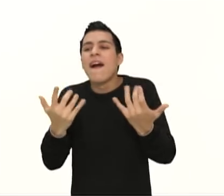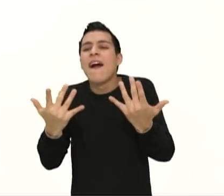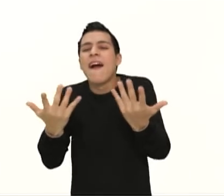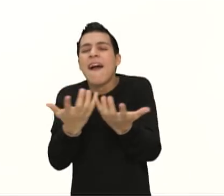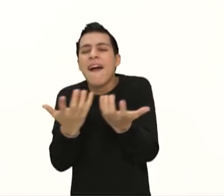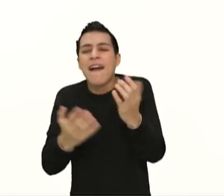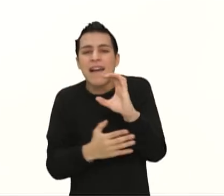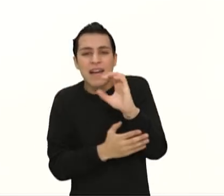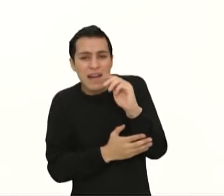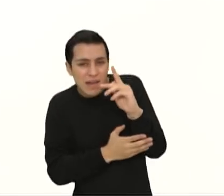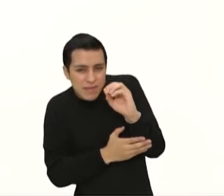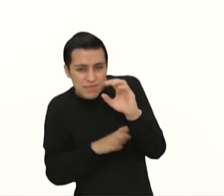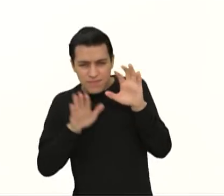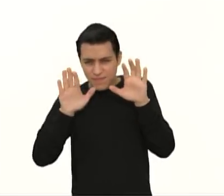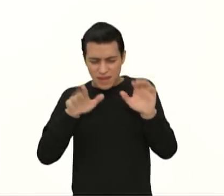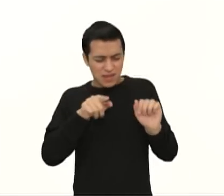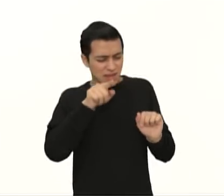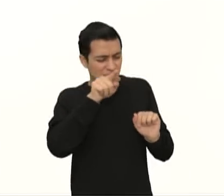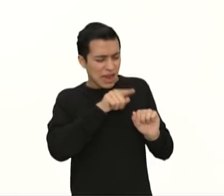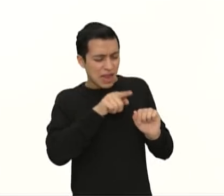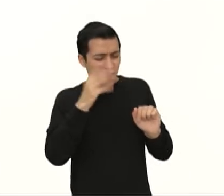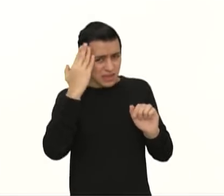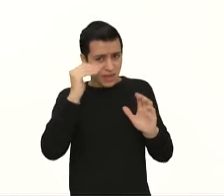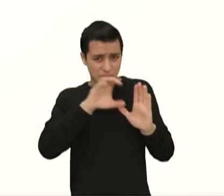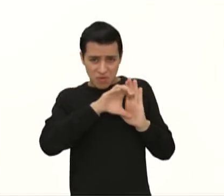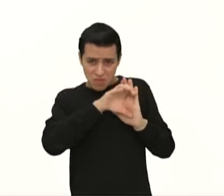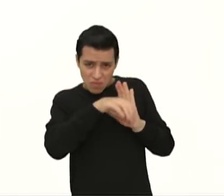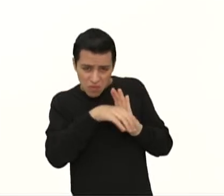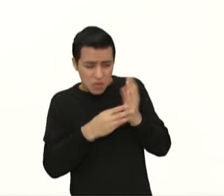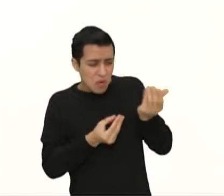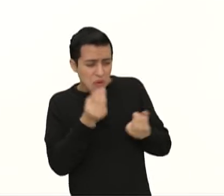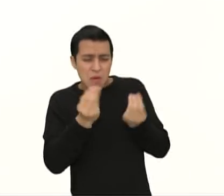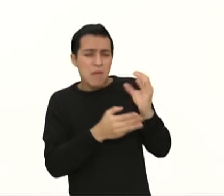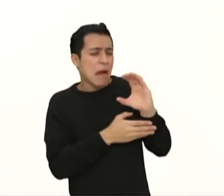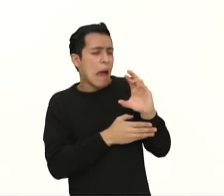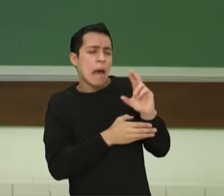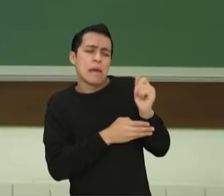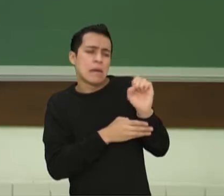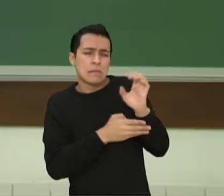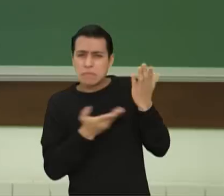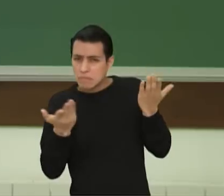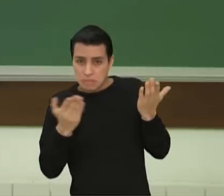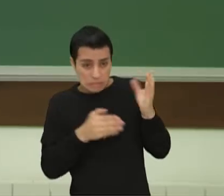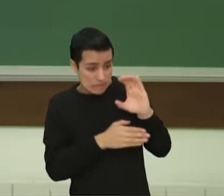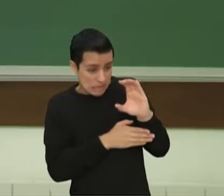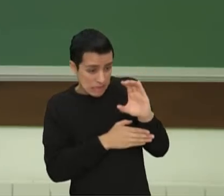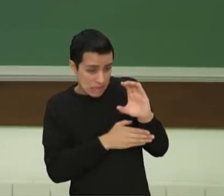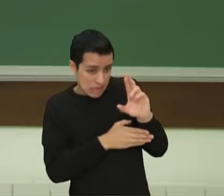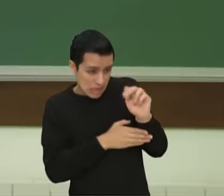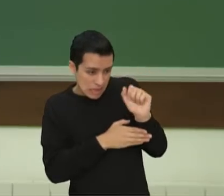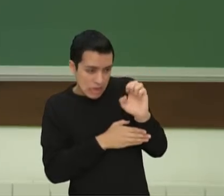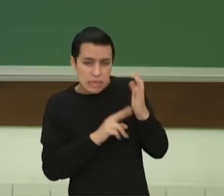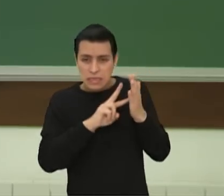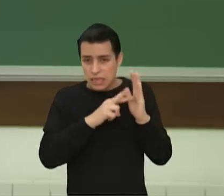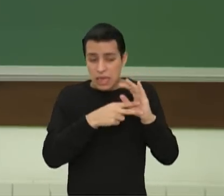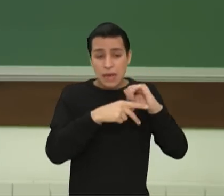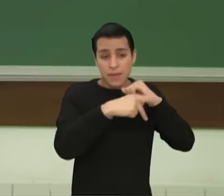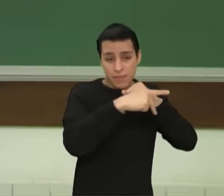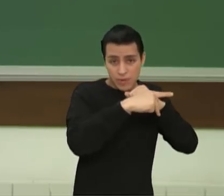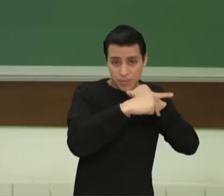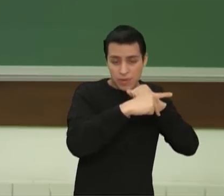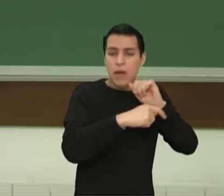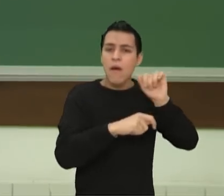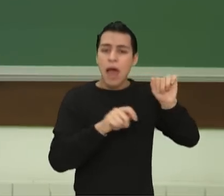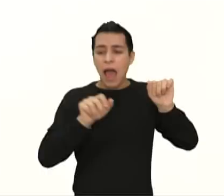Crase. Você sabe o conceito de crase? Crase é a fusão da preposição a com